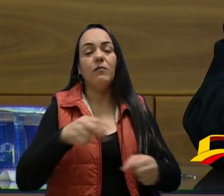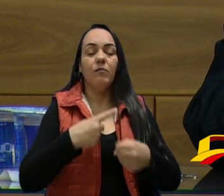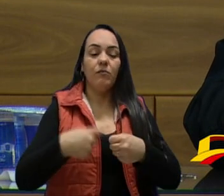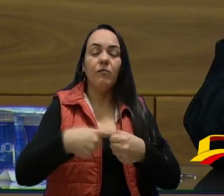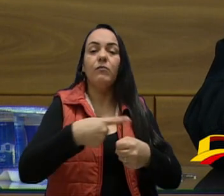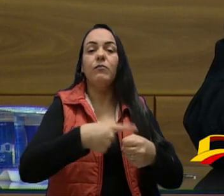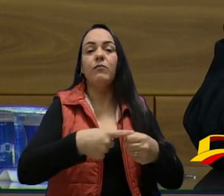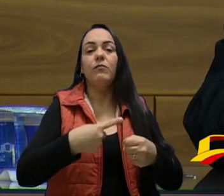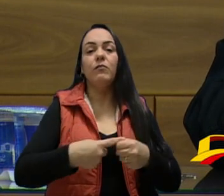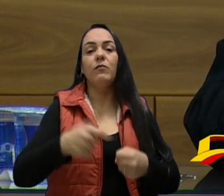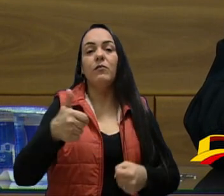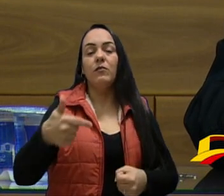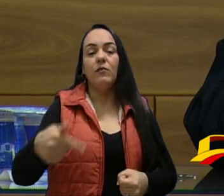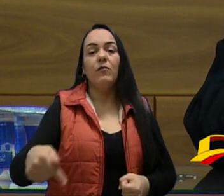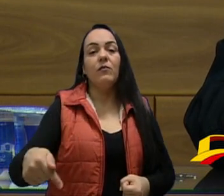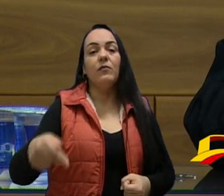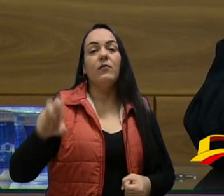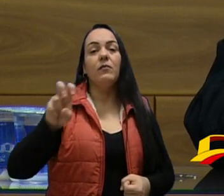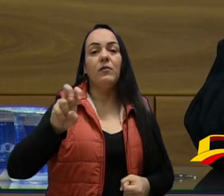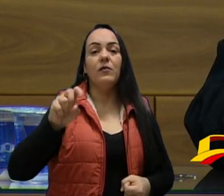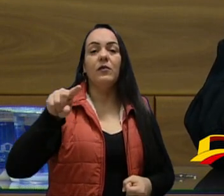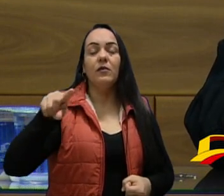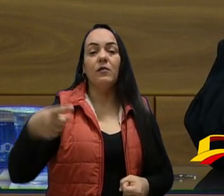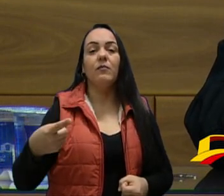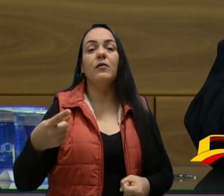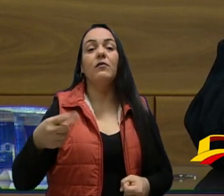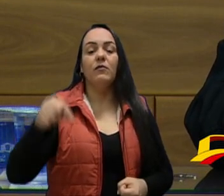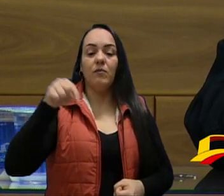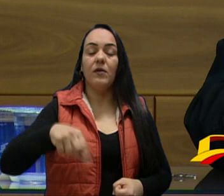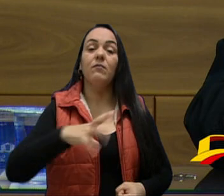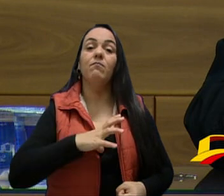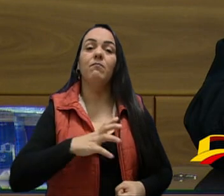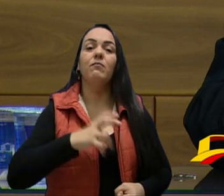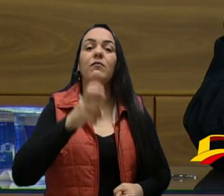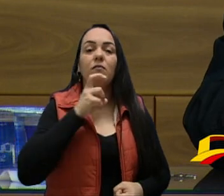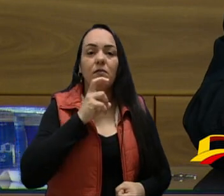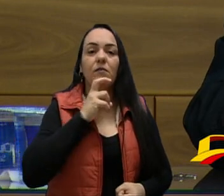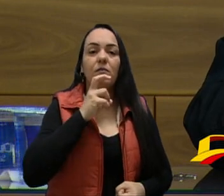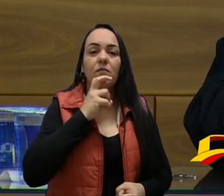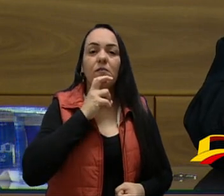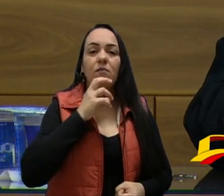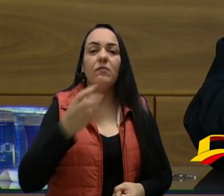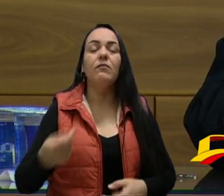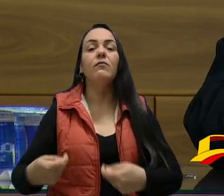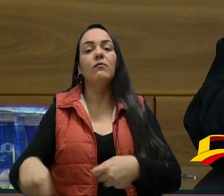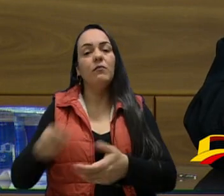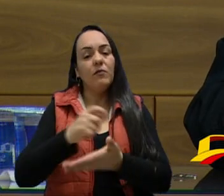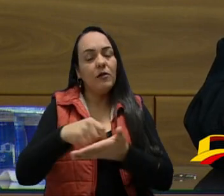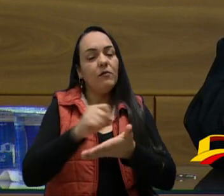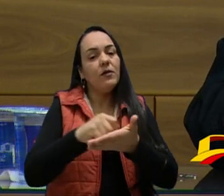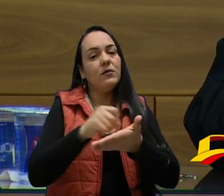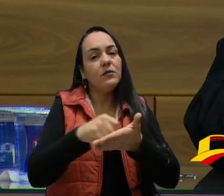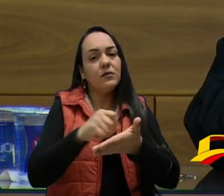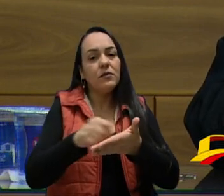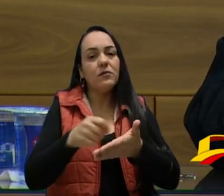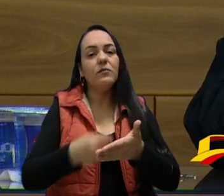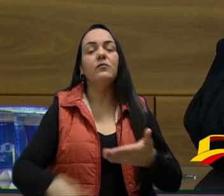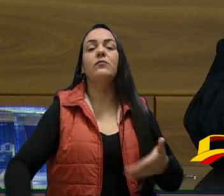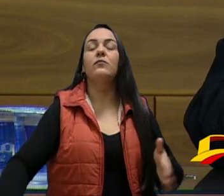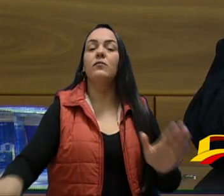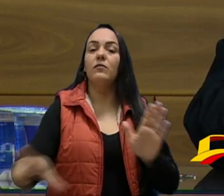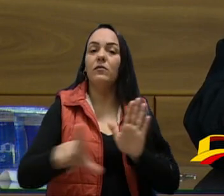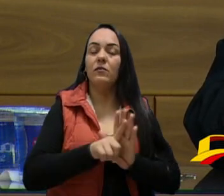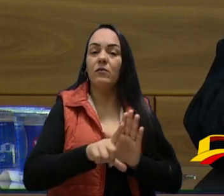municípios 75 milhões de reais para sorocaba isso ainda vai ser assinada portaria